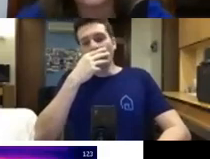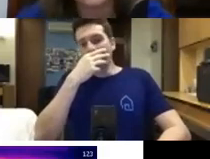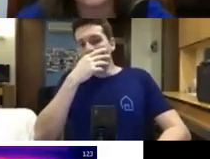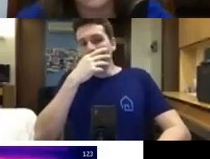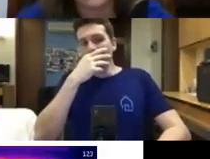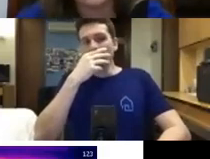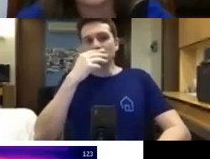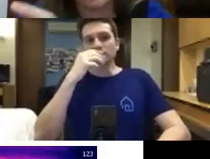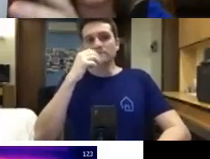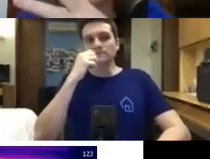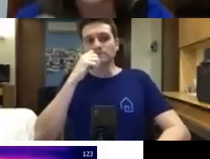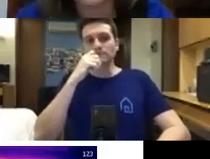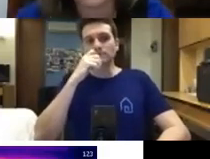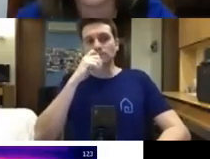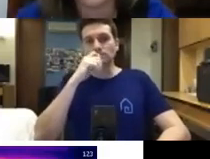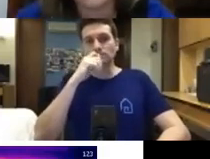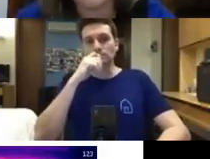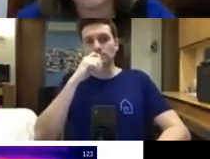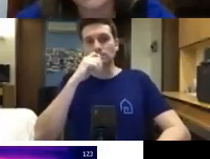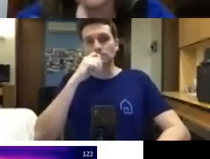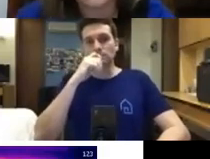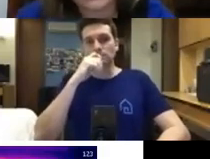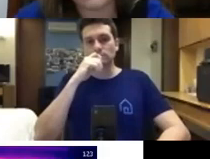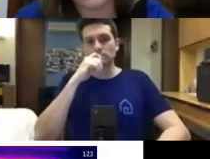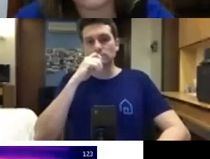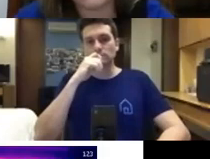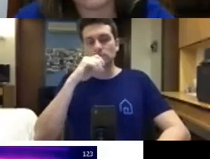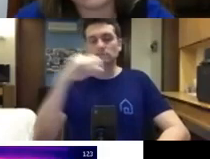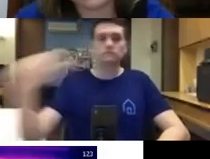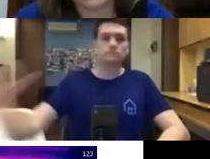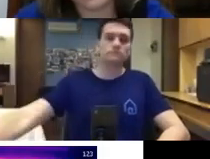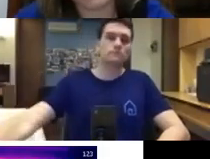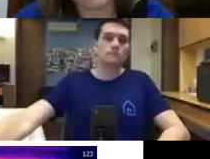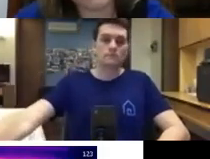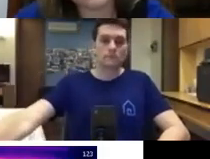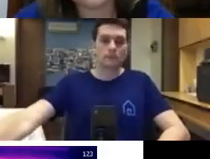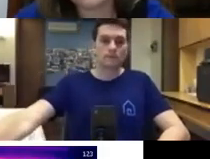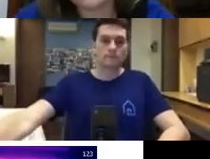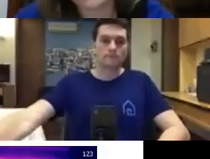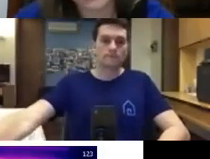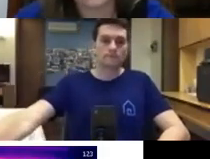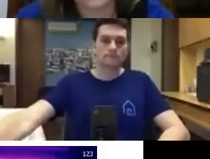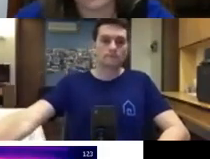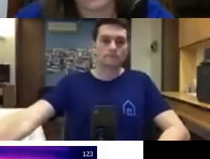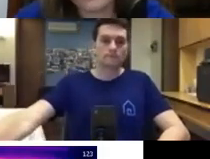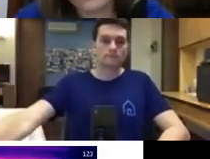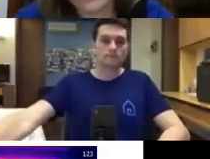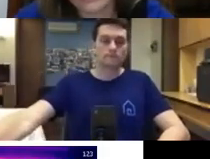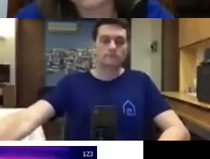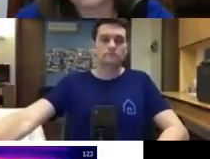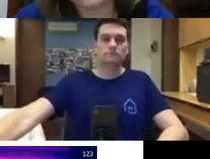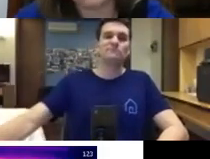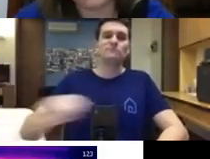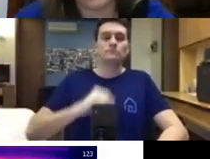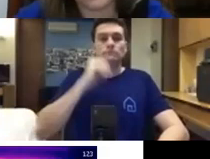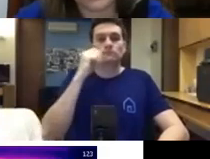né? Ou seja, elas consomem o calor para liberar água. Elas funcionam como uma piscina energética ali. Enquanto eu tiver